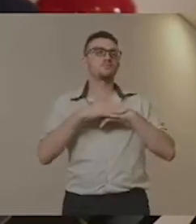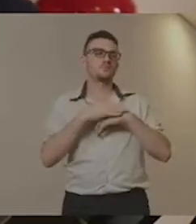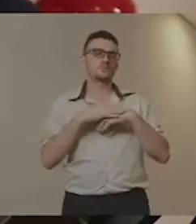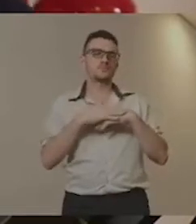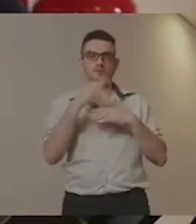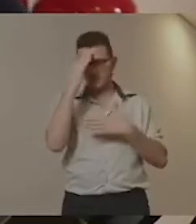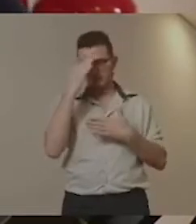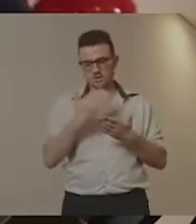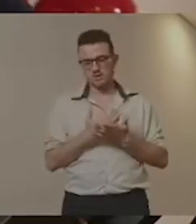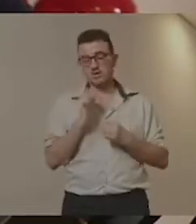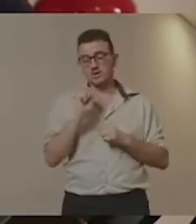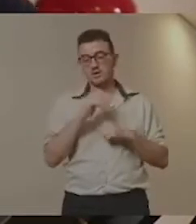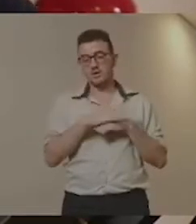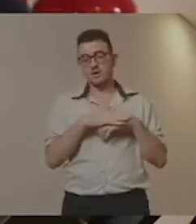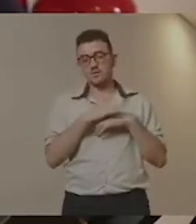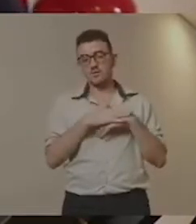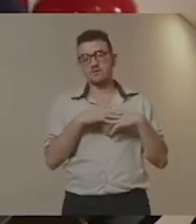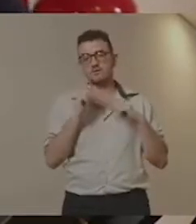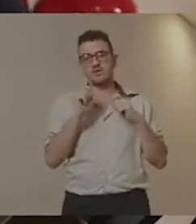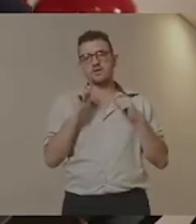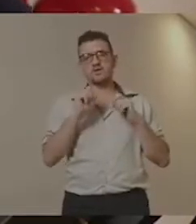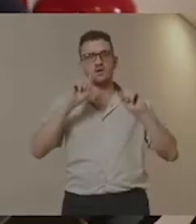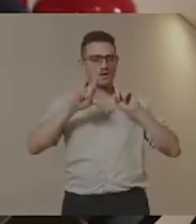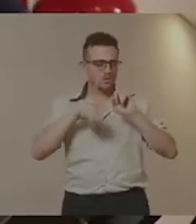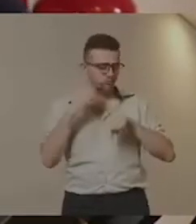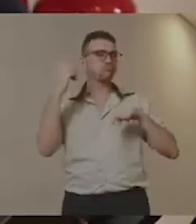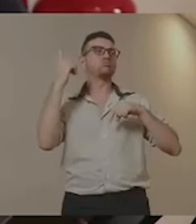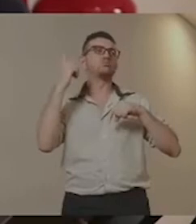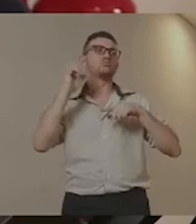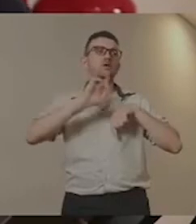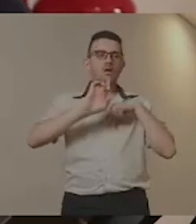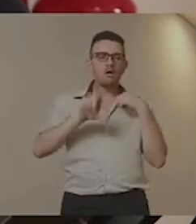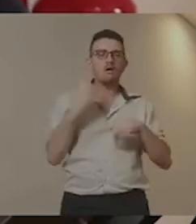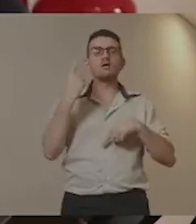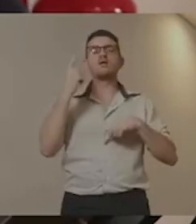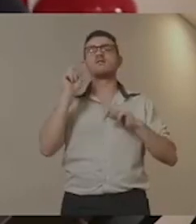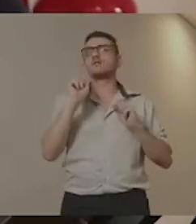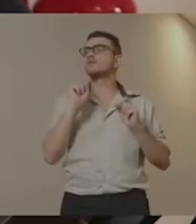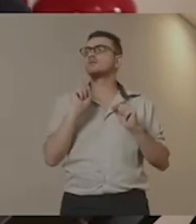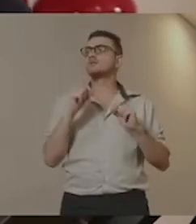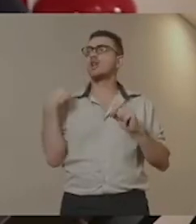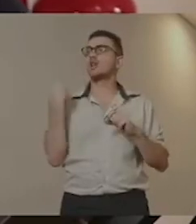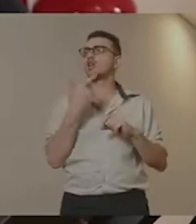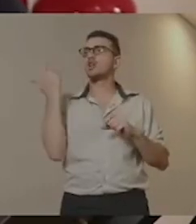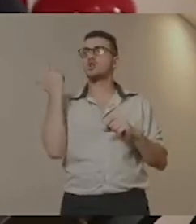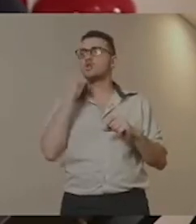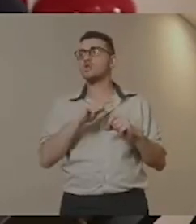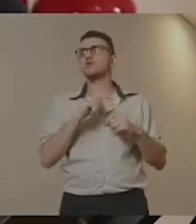É a revolução a gente poder se afetar, sabe? Porque se não houver este lugar